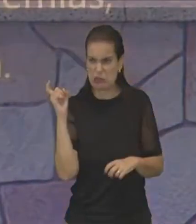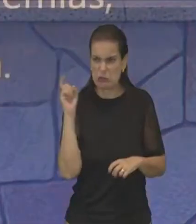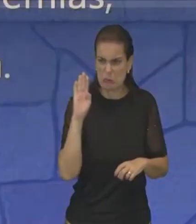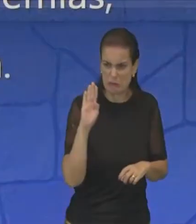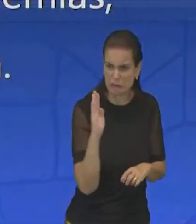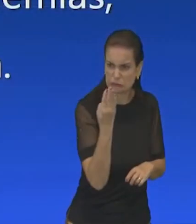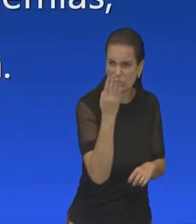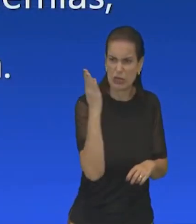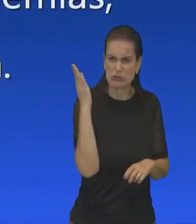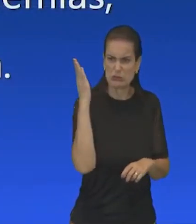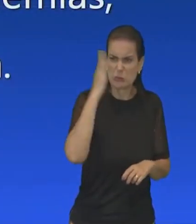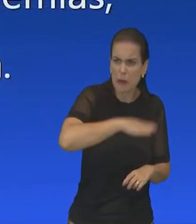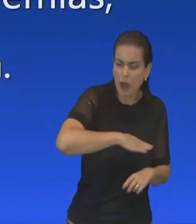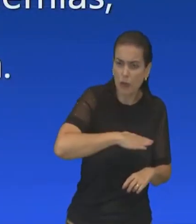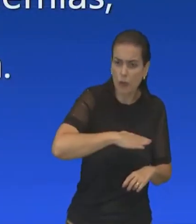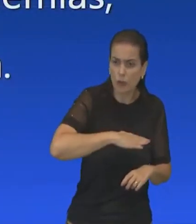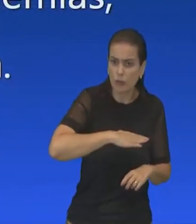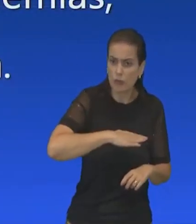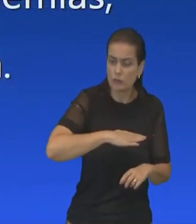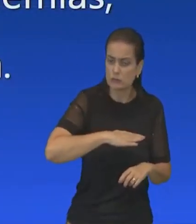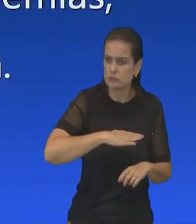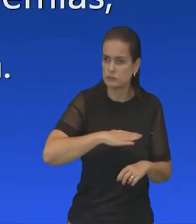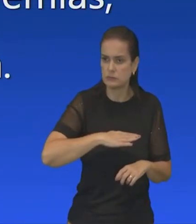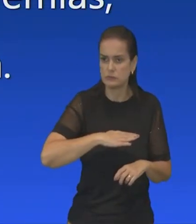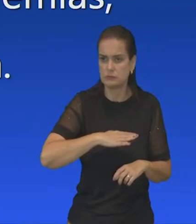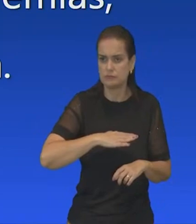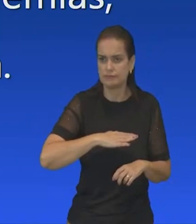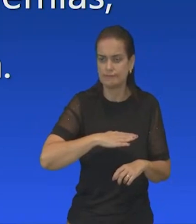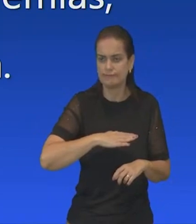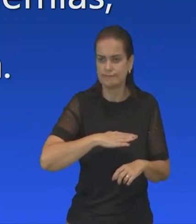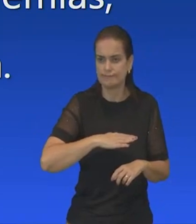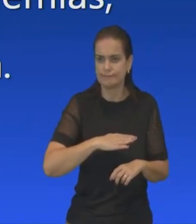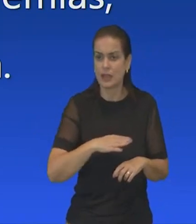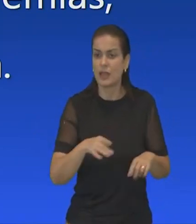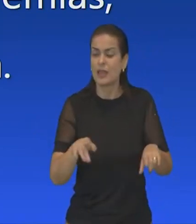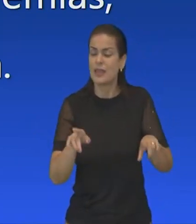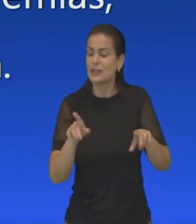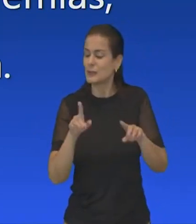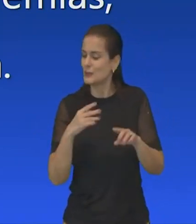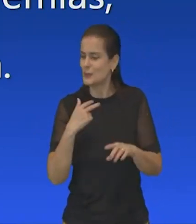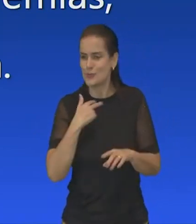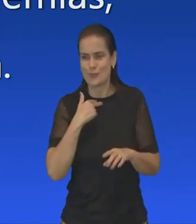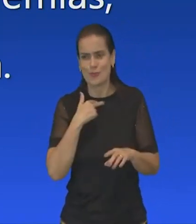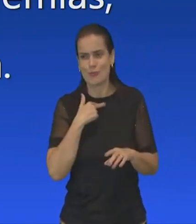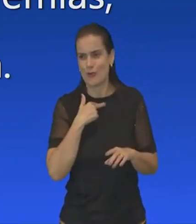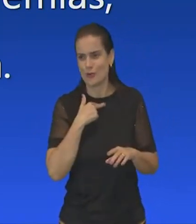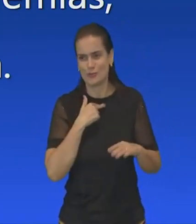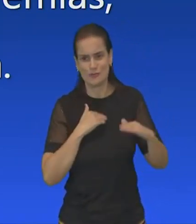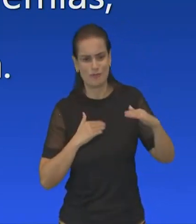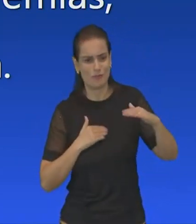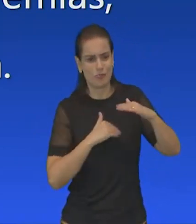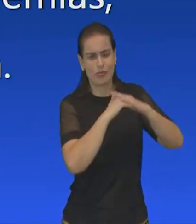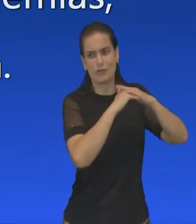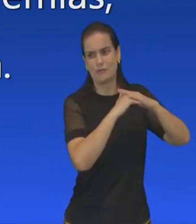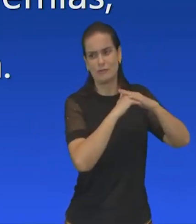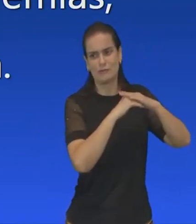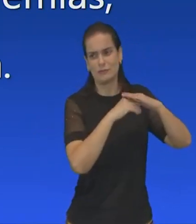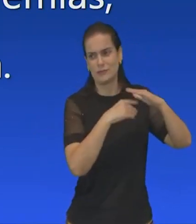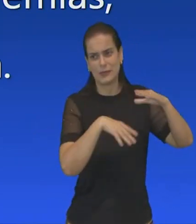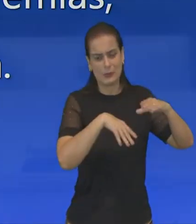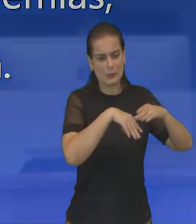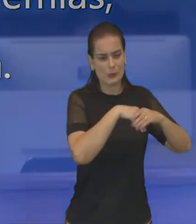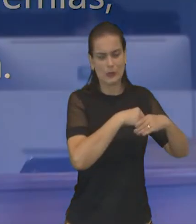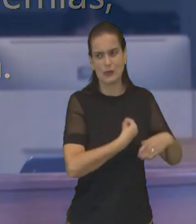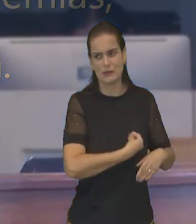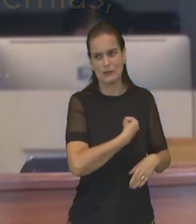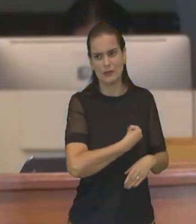e bem assim toda a malícia. Estas coisas não podem, queridos, prevalecer nem na igreja, nem em lugar